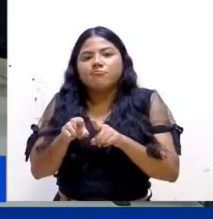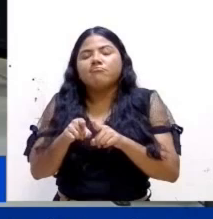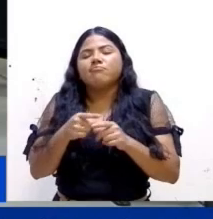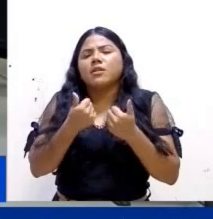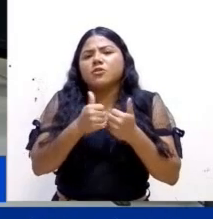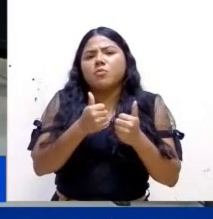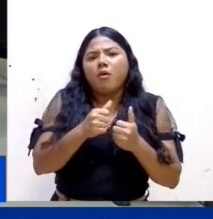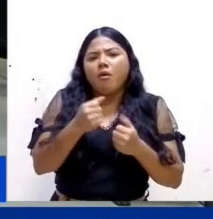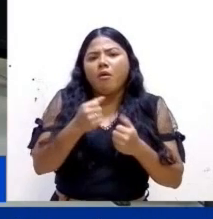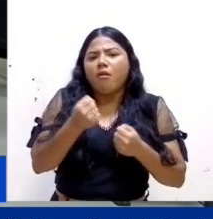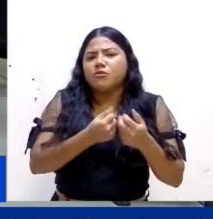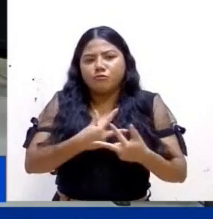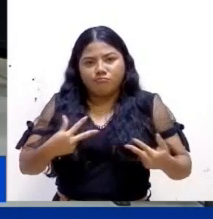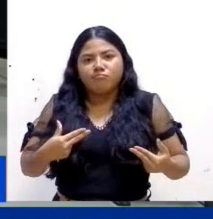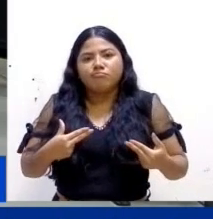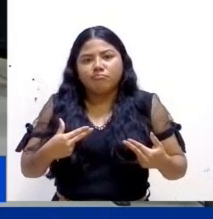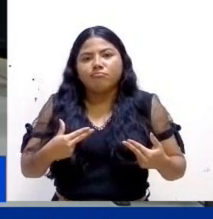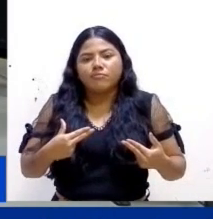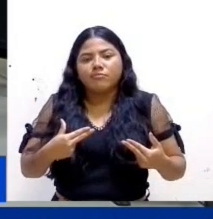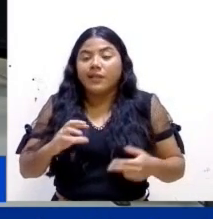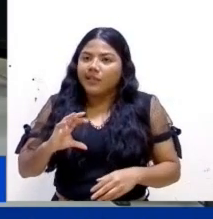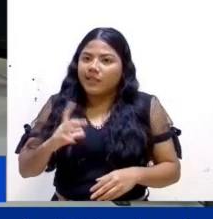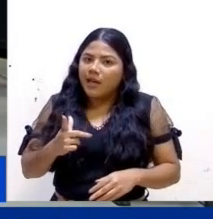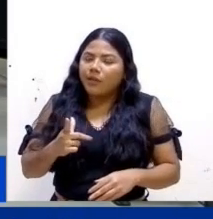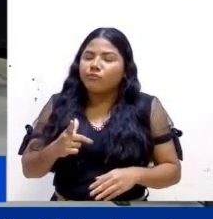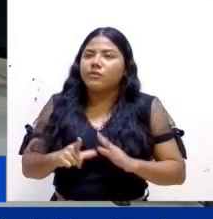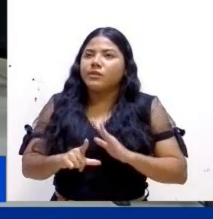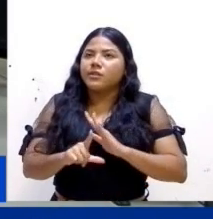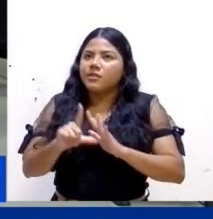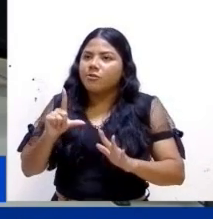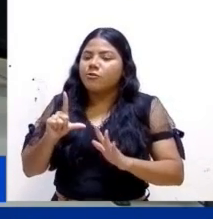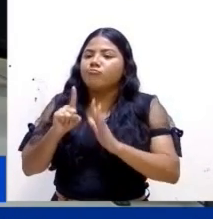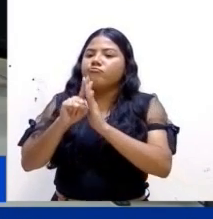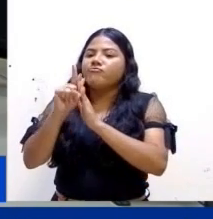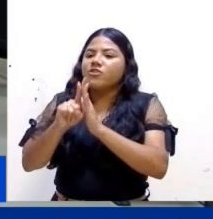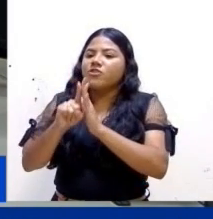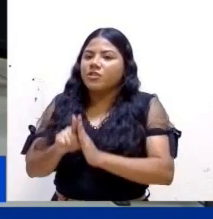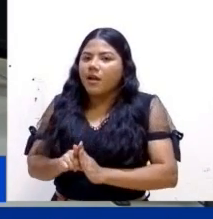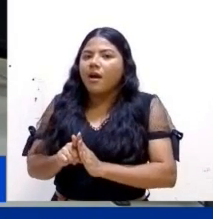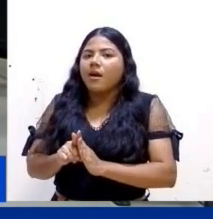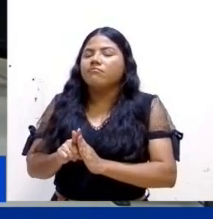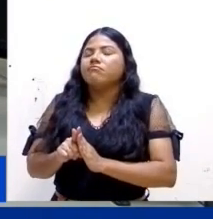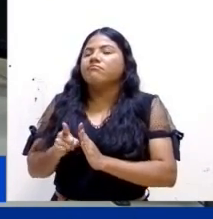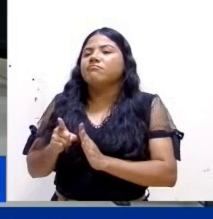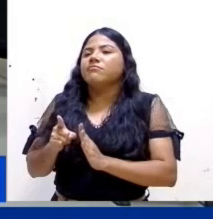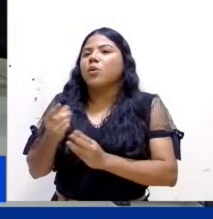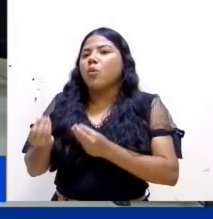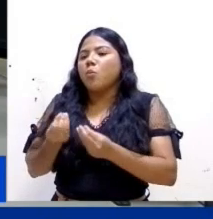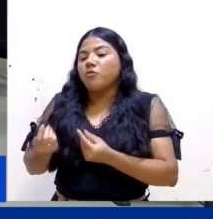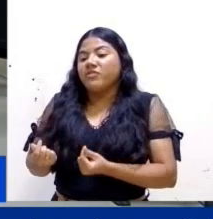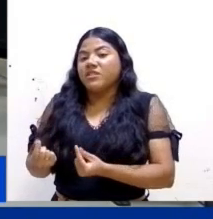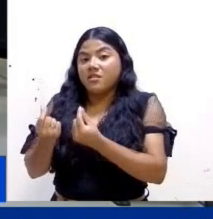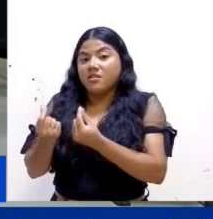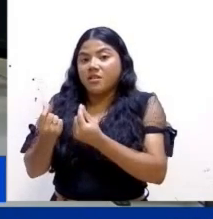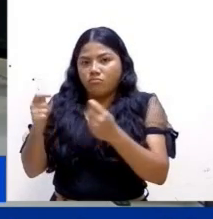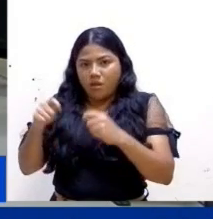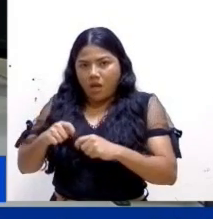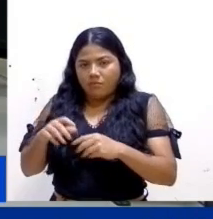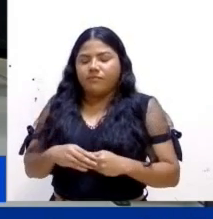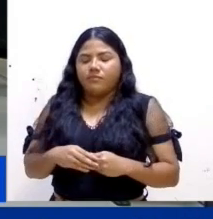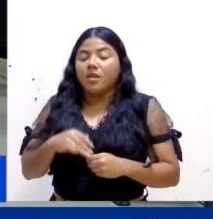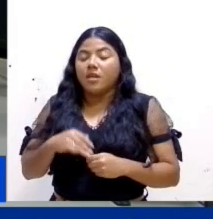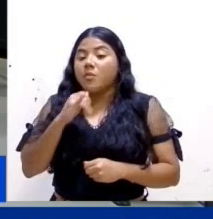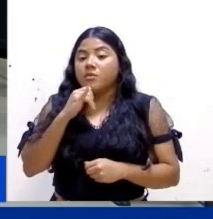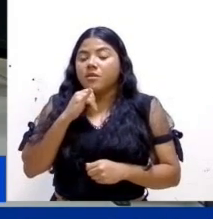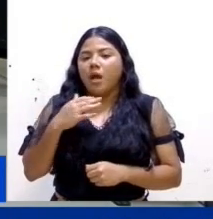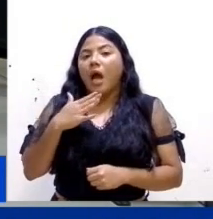Claro, dentro das possibilidades de cada pessoa, dos pais. Ah, meu filho quer um iPhone que